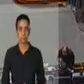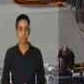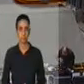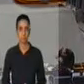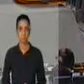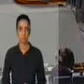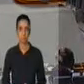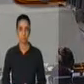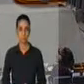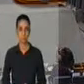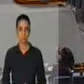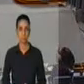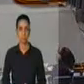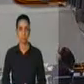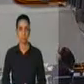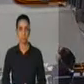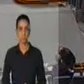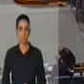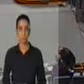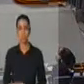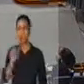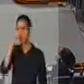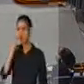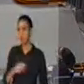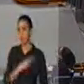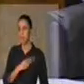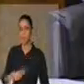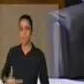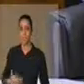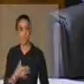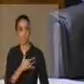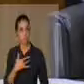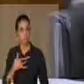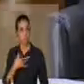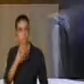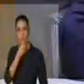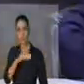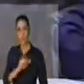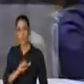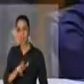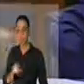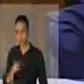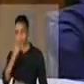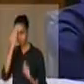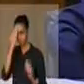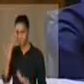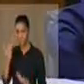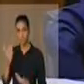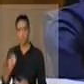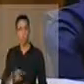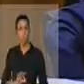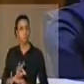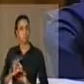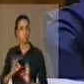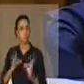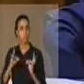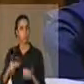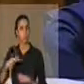Agradecemos a presença do ministro da Saúde, Ricardo Barros, ressaltando o esforço que ele fez